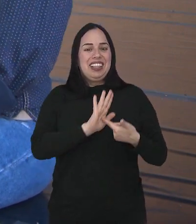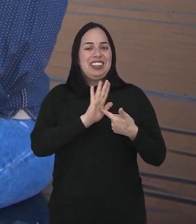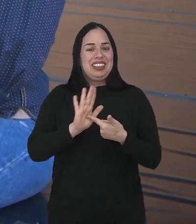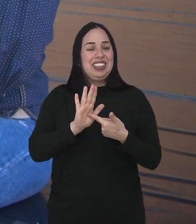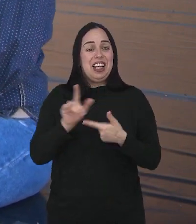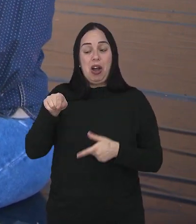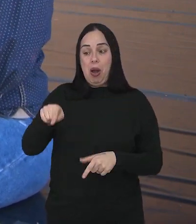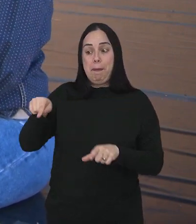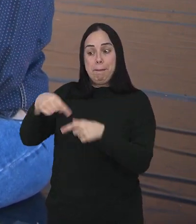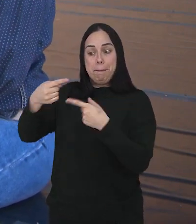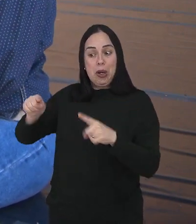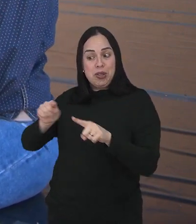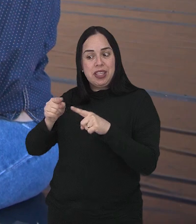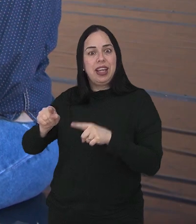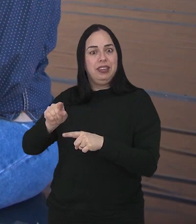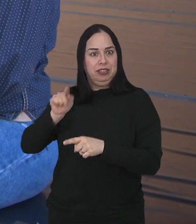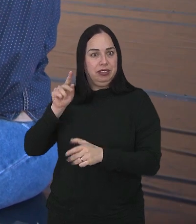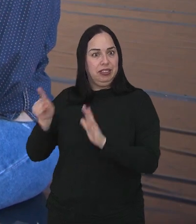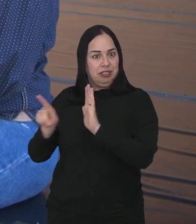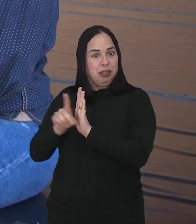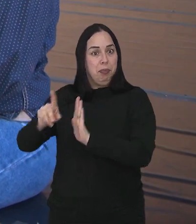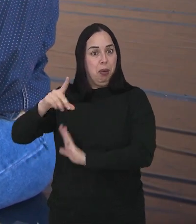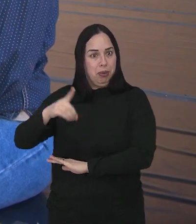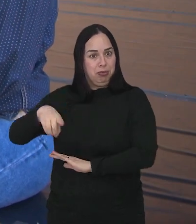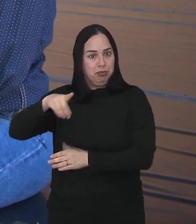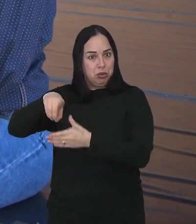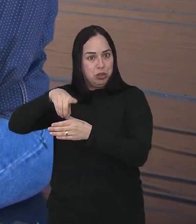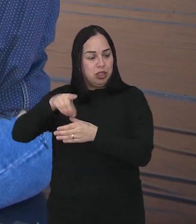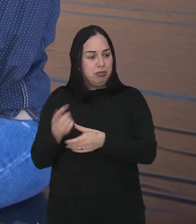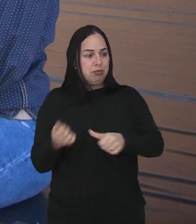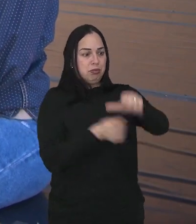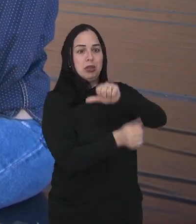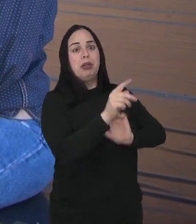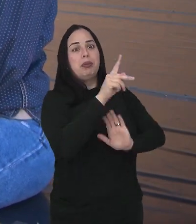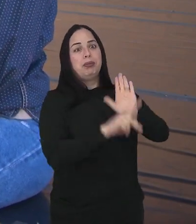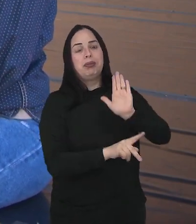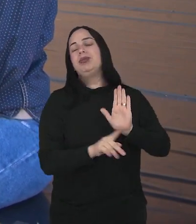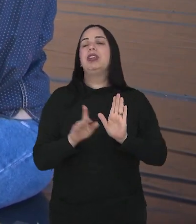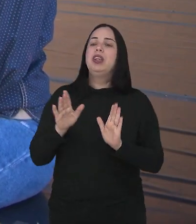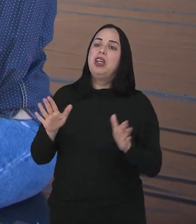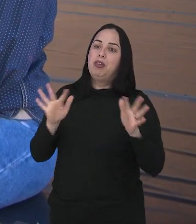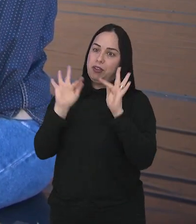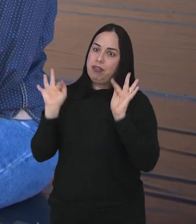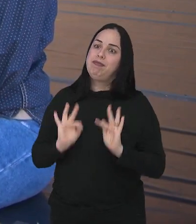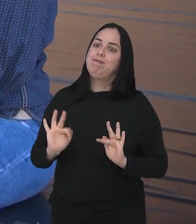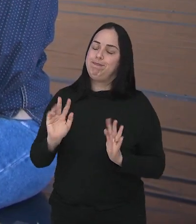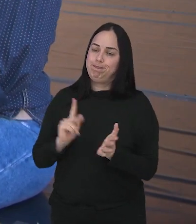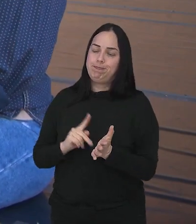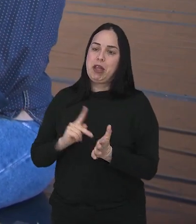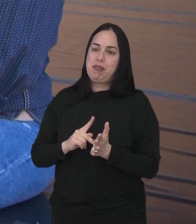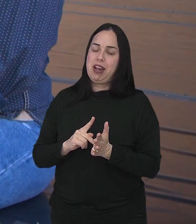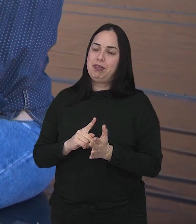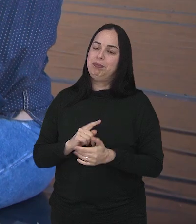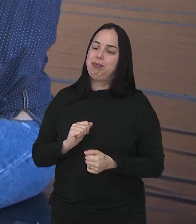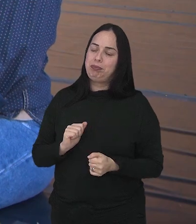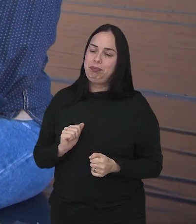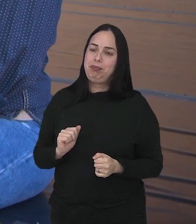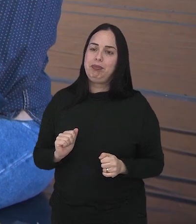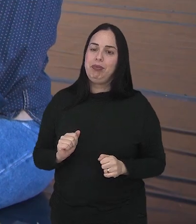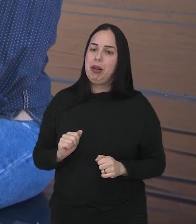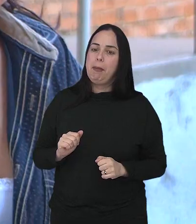que era do seu disco, do seu álbum, para um projeto que está fazendo tanto sucesso? Eu fico muito feliz, porque o mais